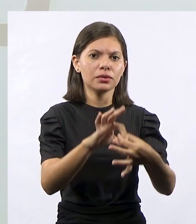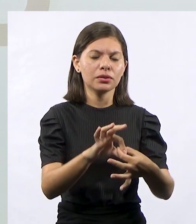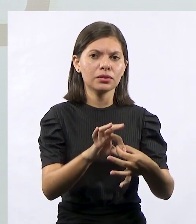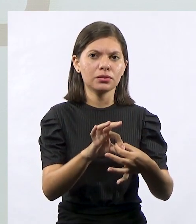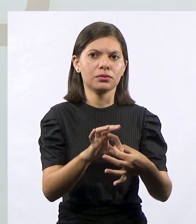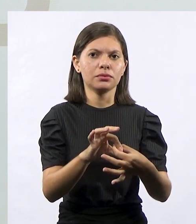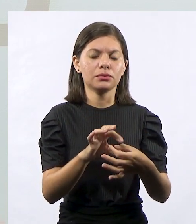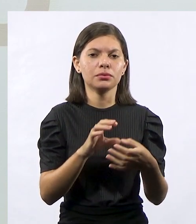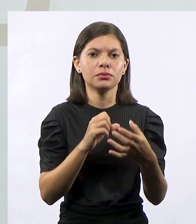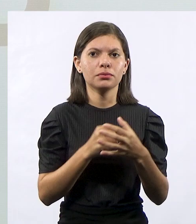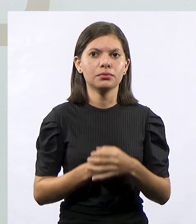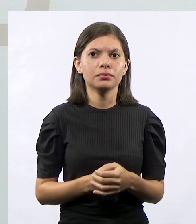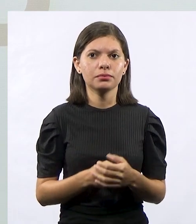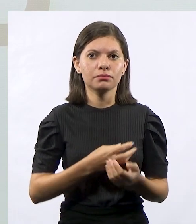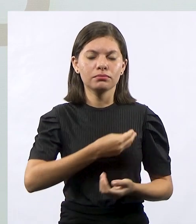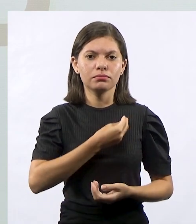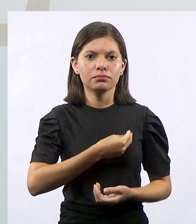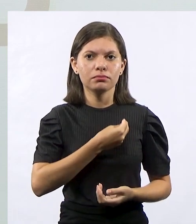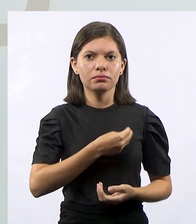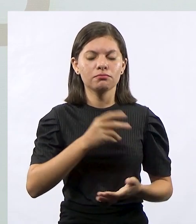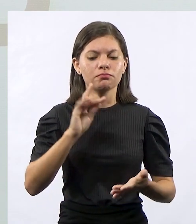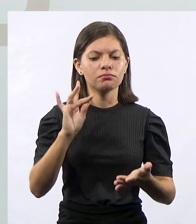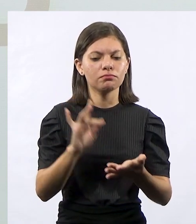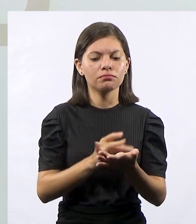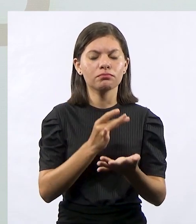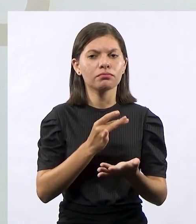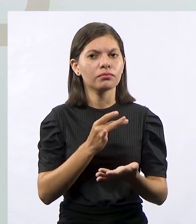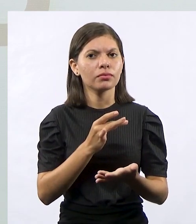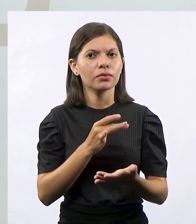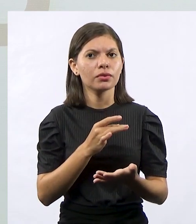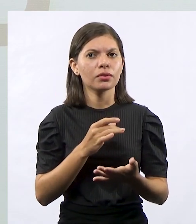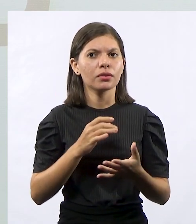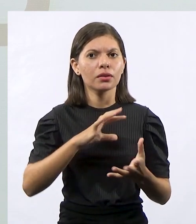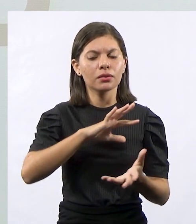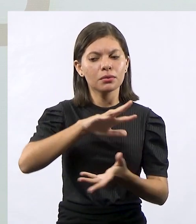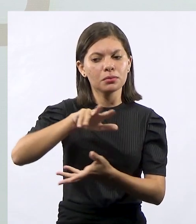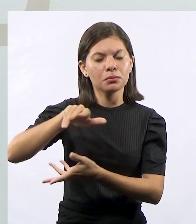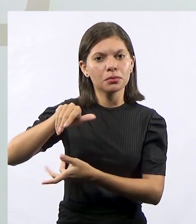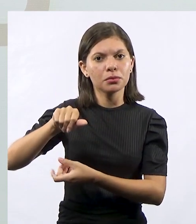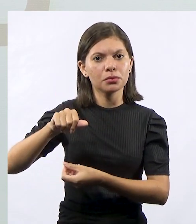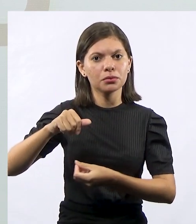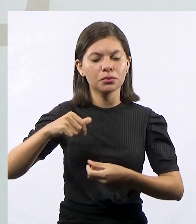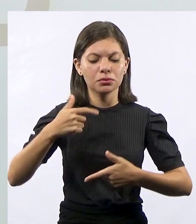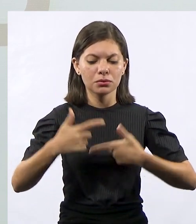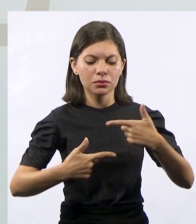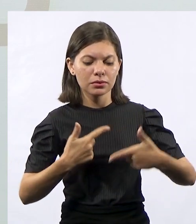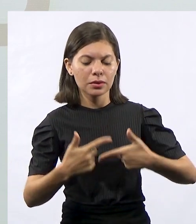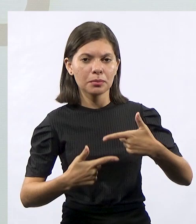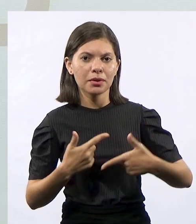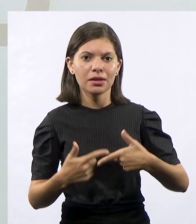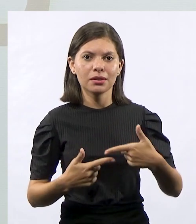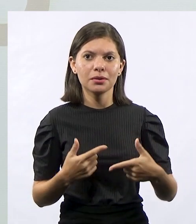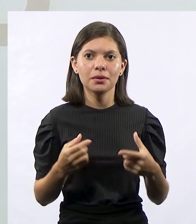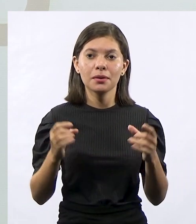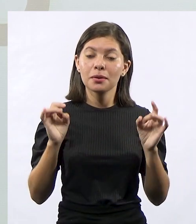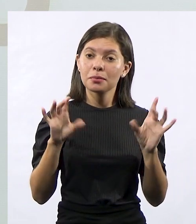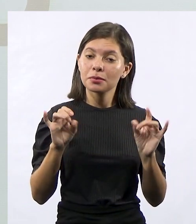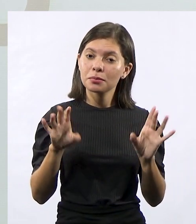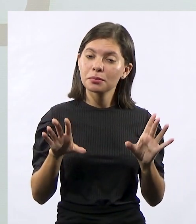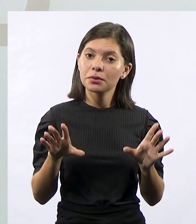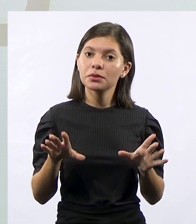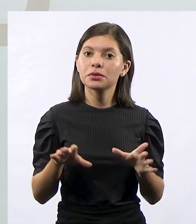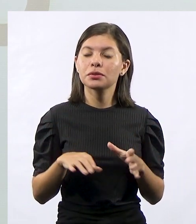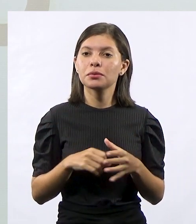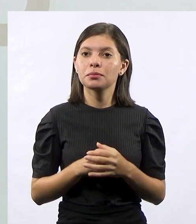com o contexto, com a realidade, com a comunidade. E também a vinculação com o mundo do trabalho, especialmente para